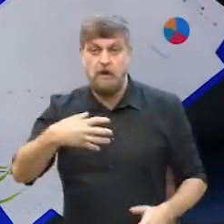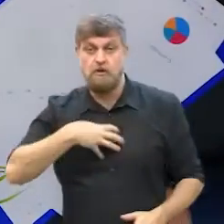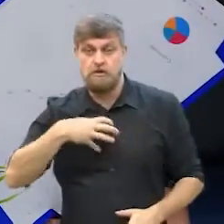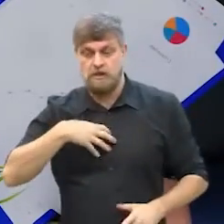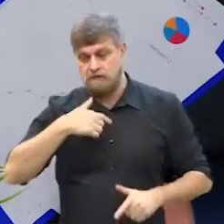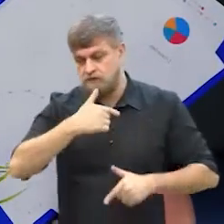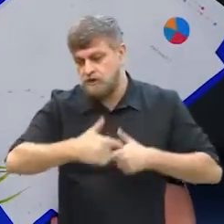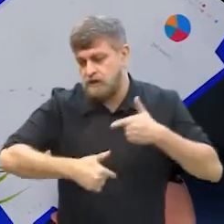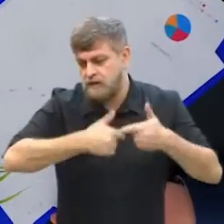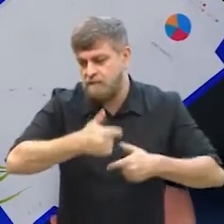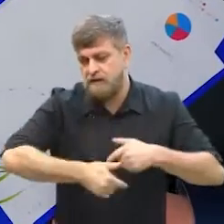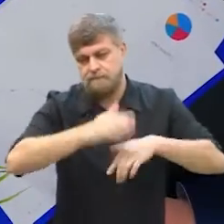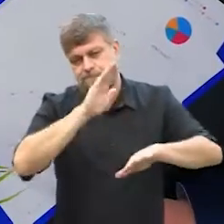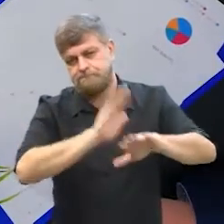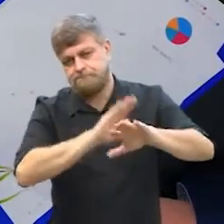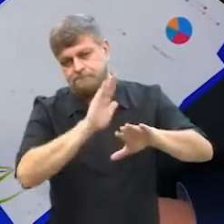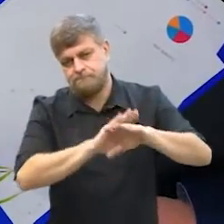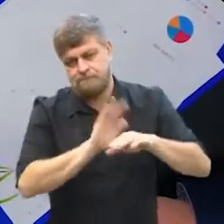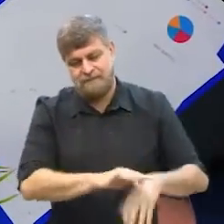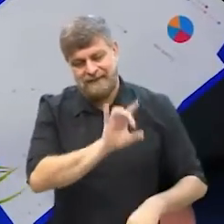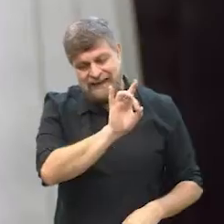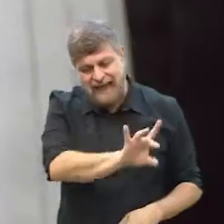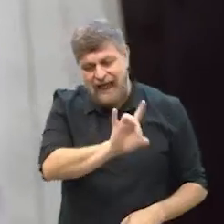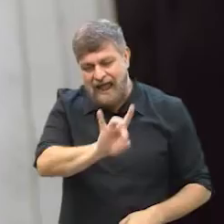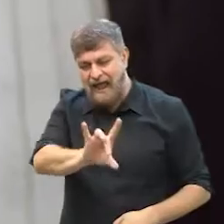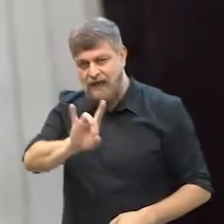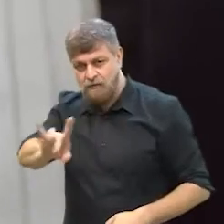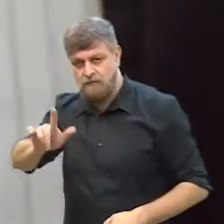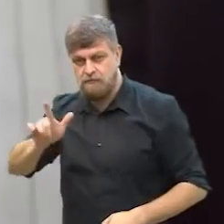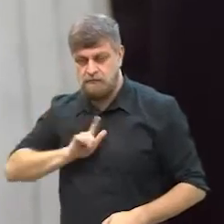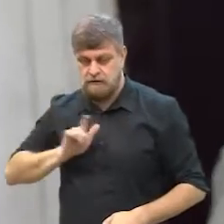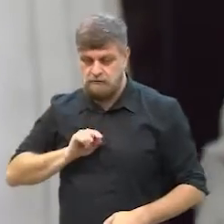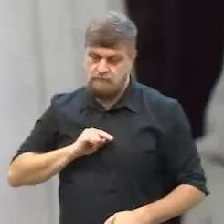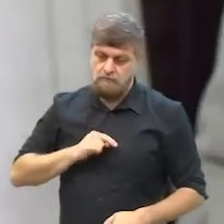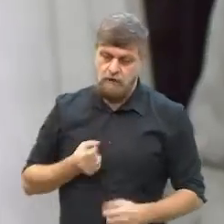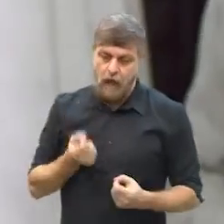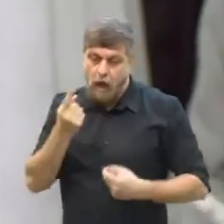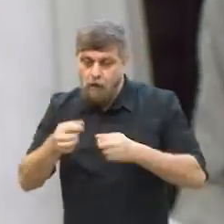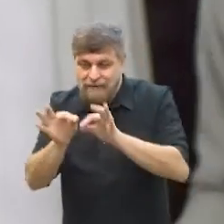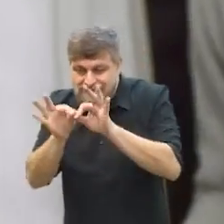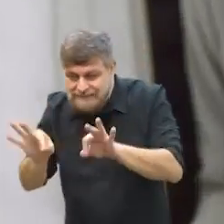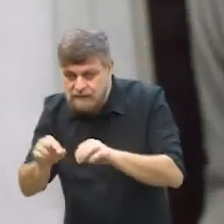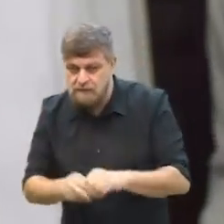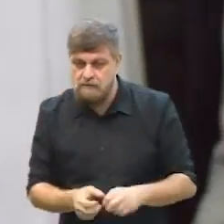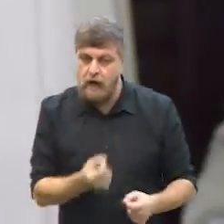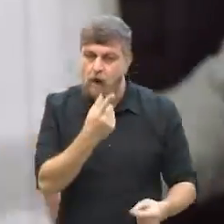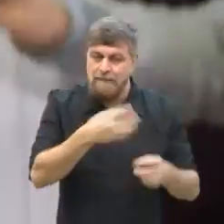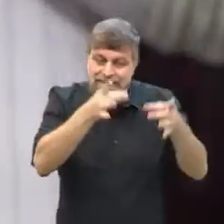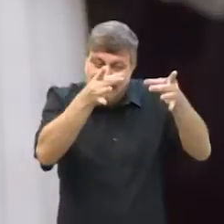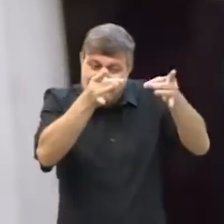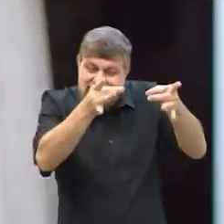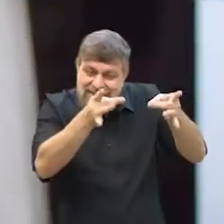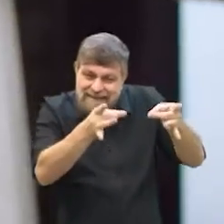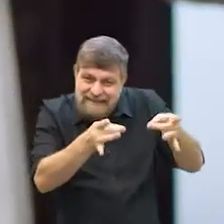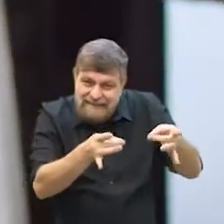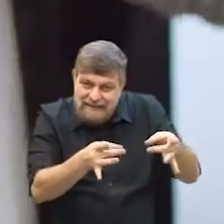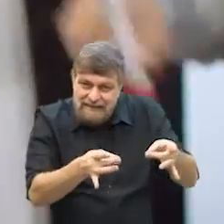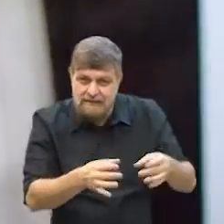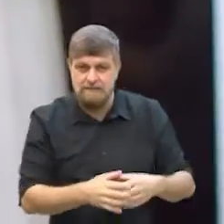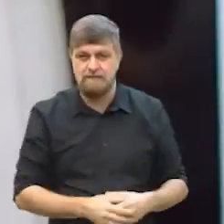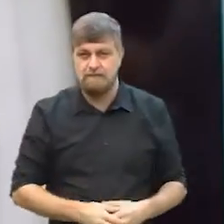e formas de você poder trabalhar cada um deles, sendo algumas mais simples, outras mais complexas.